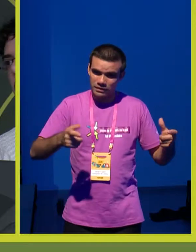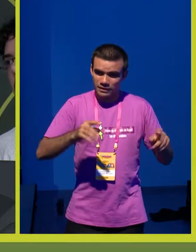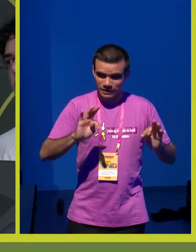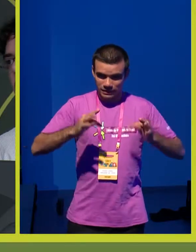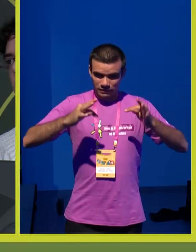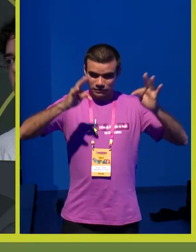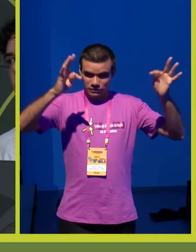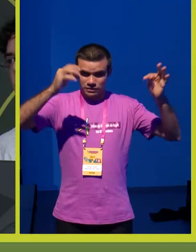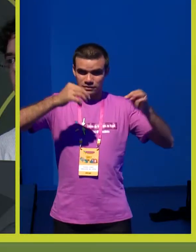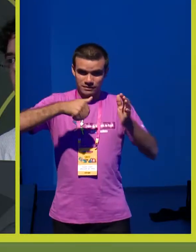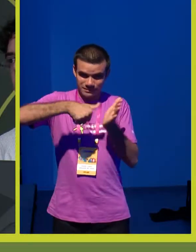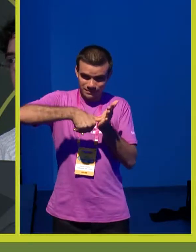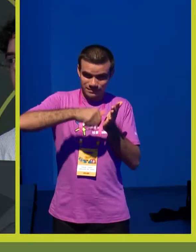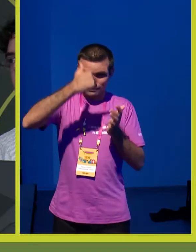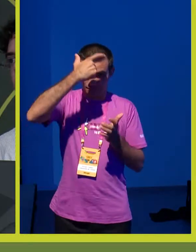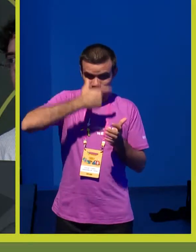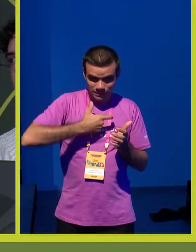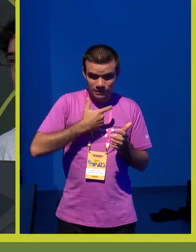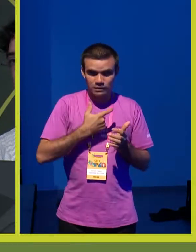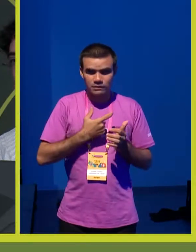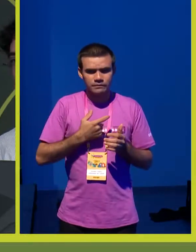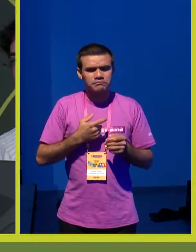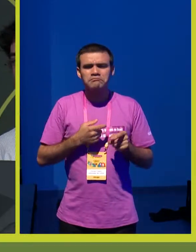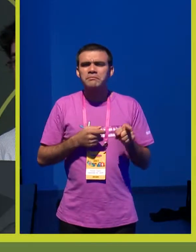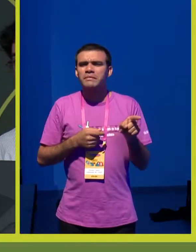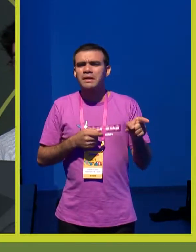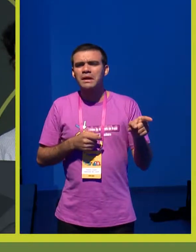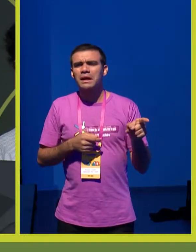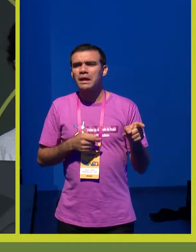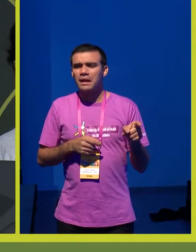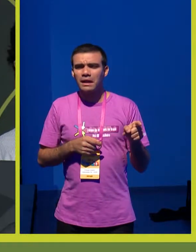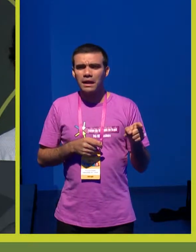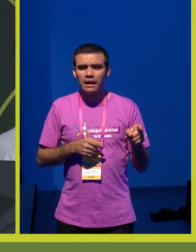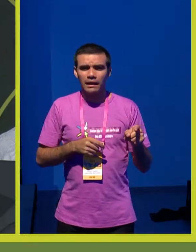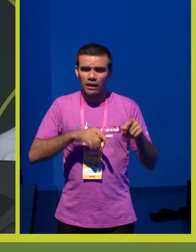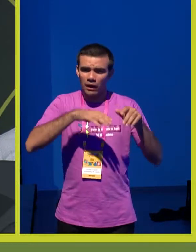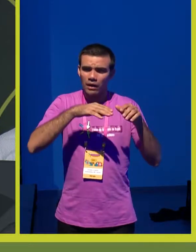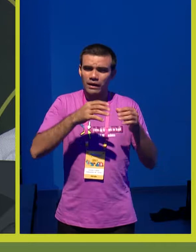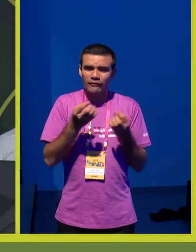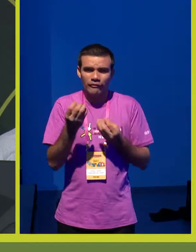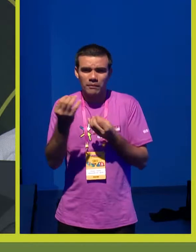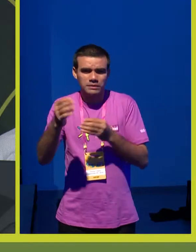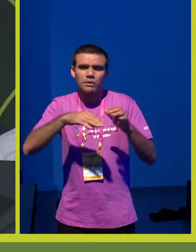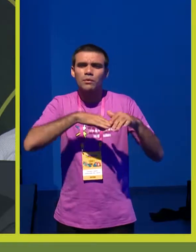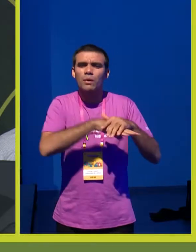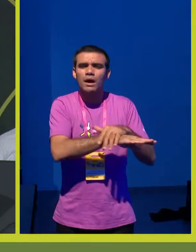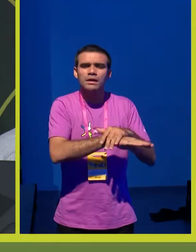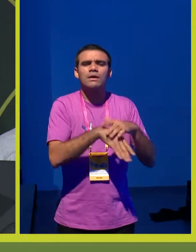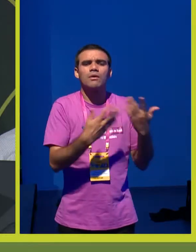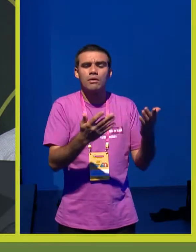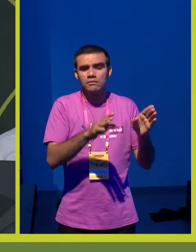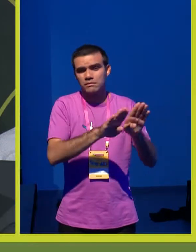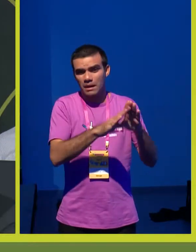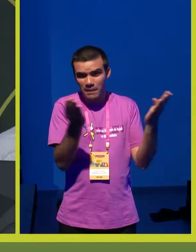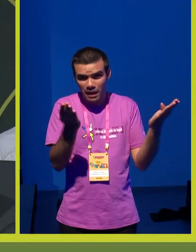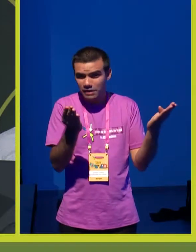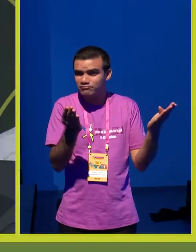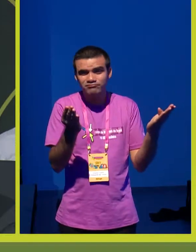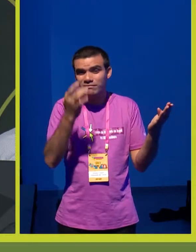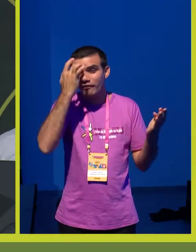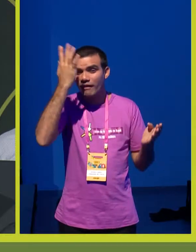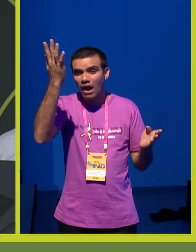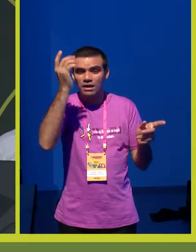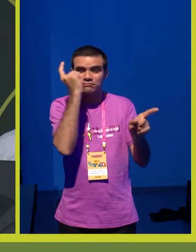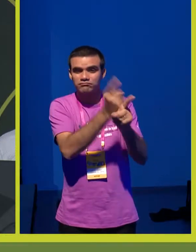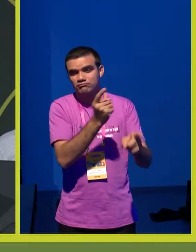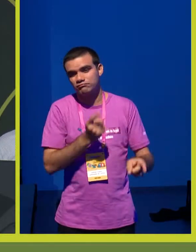os dados são armazenados de forma não aberta mas de forma facilmente detectável